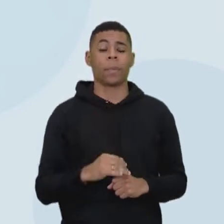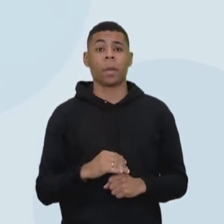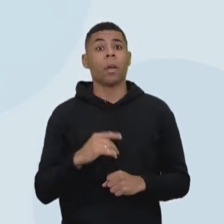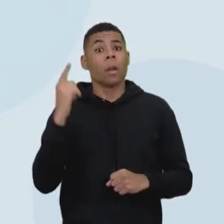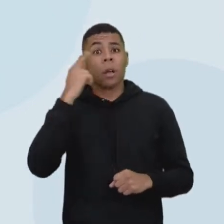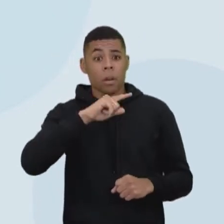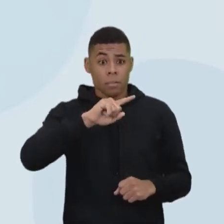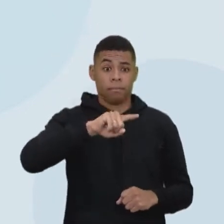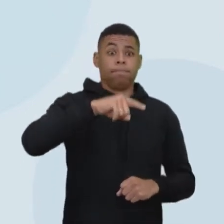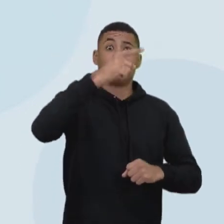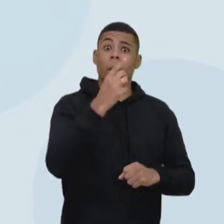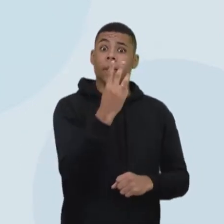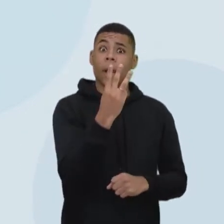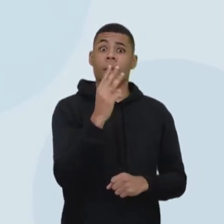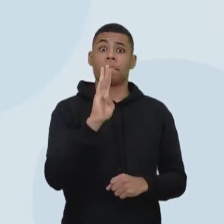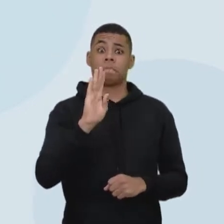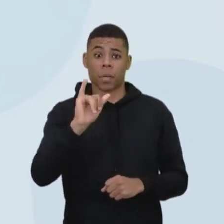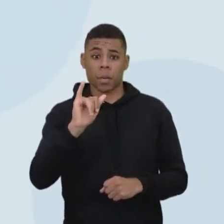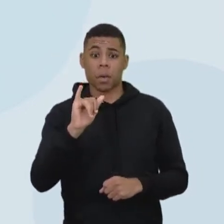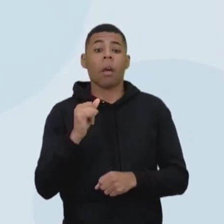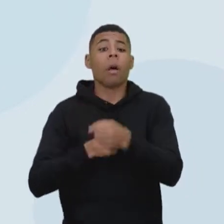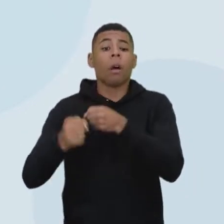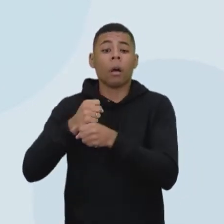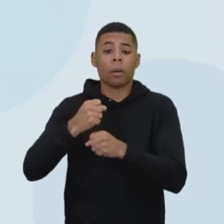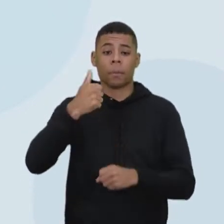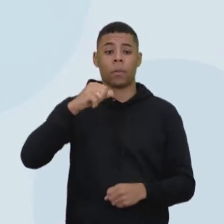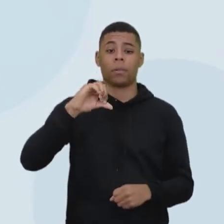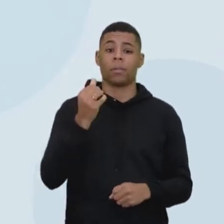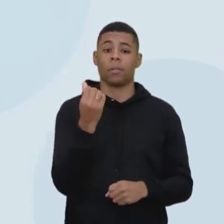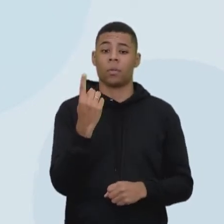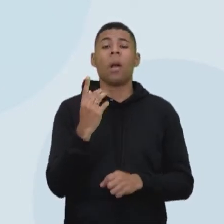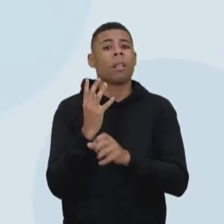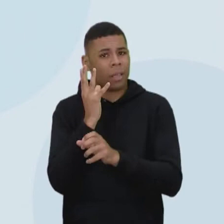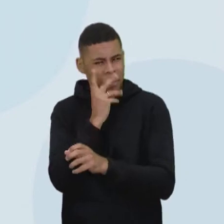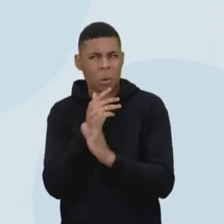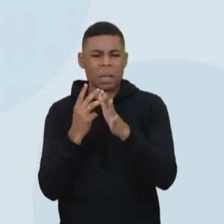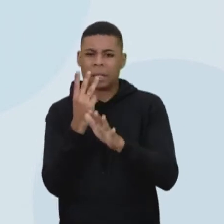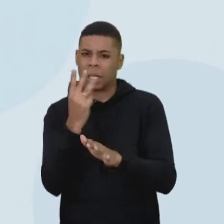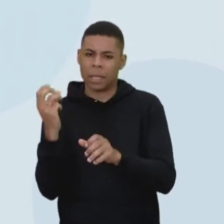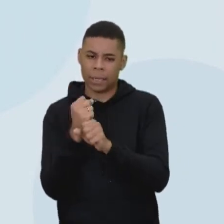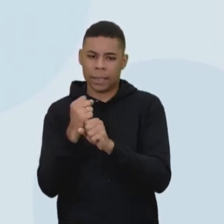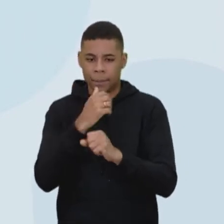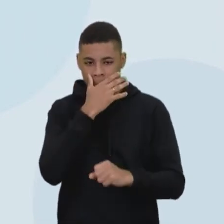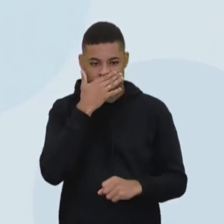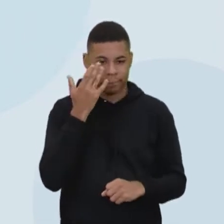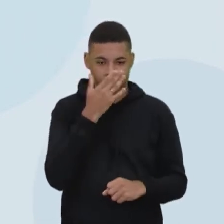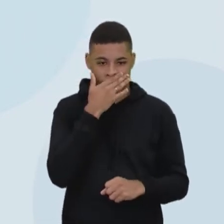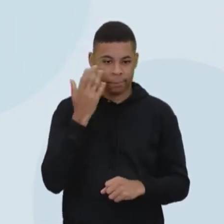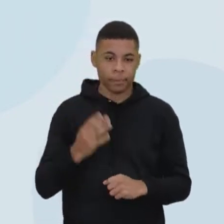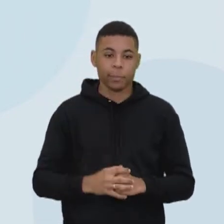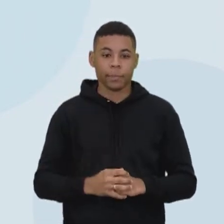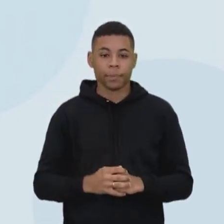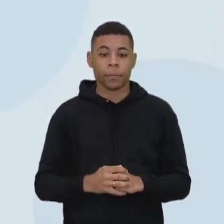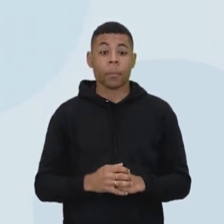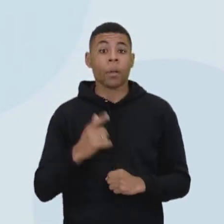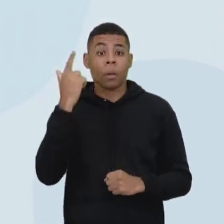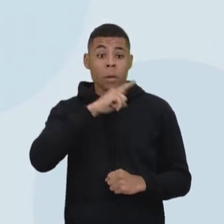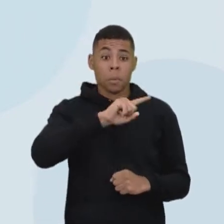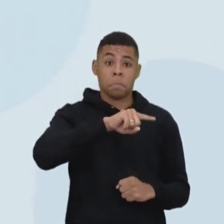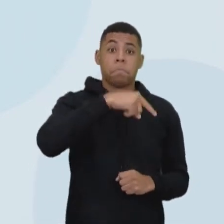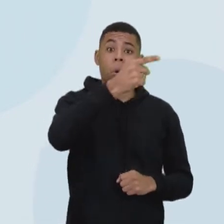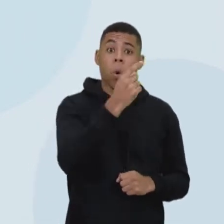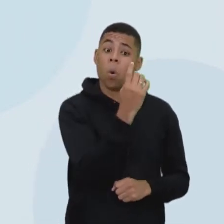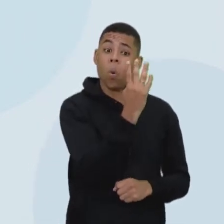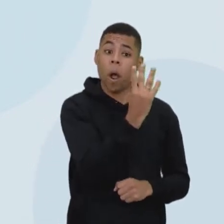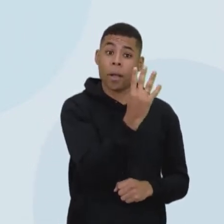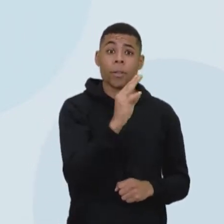anos, né? 1928, 1961. De 3 para 4 bilhões, 13 anos, né?